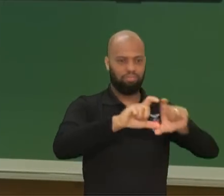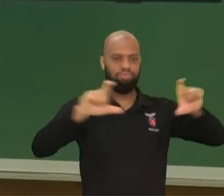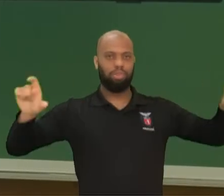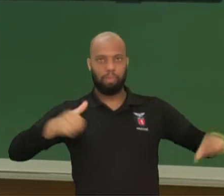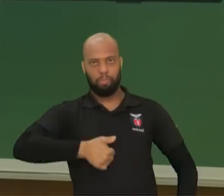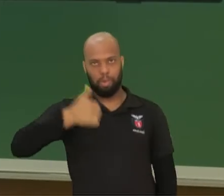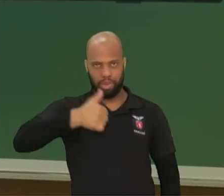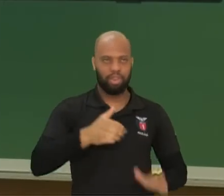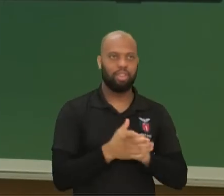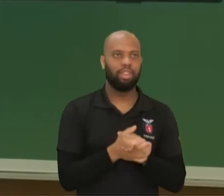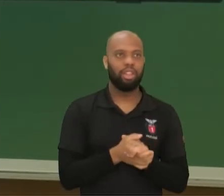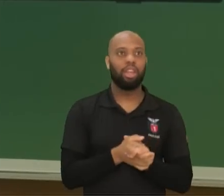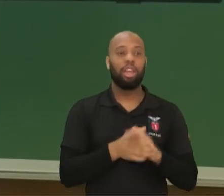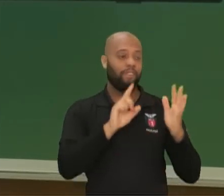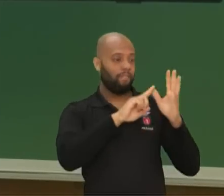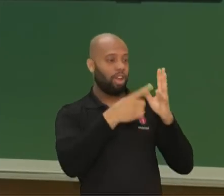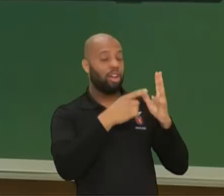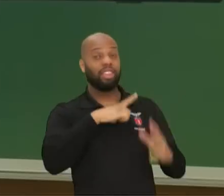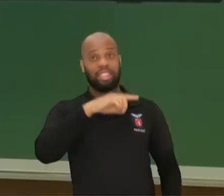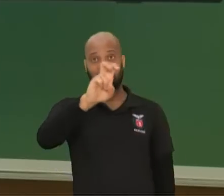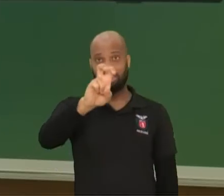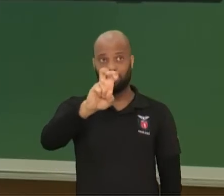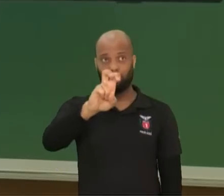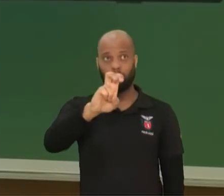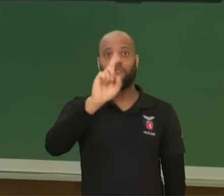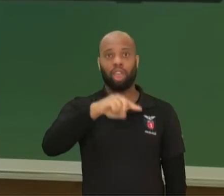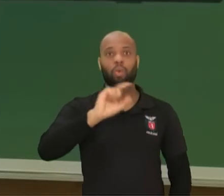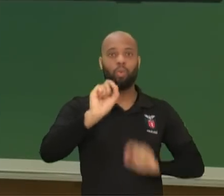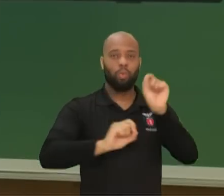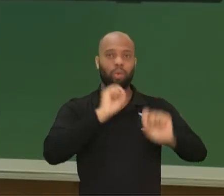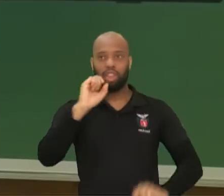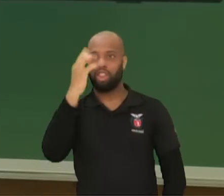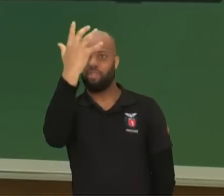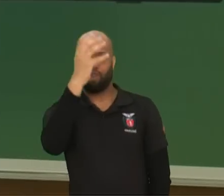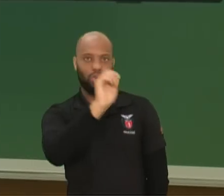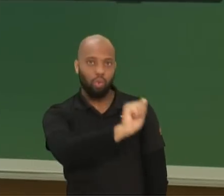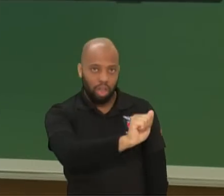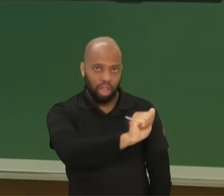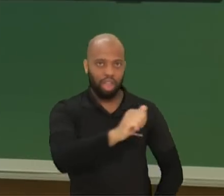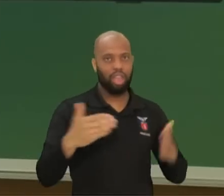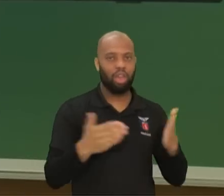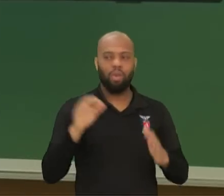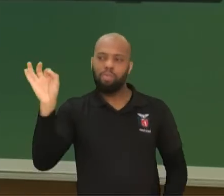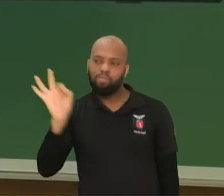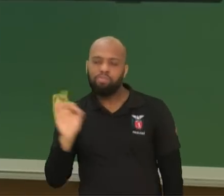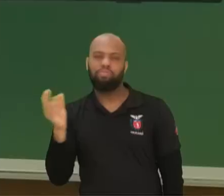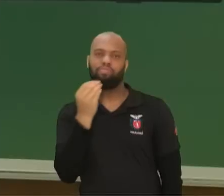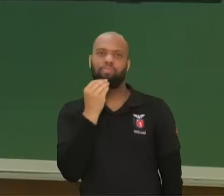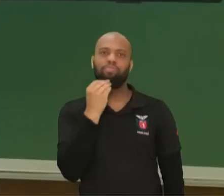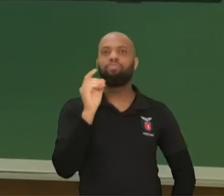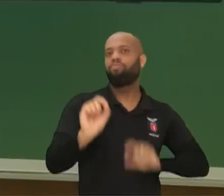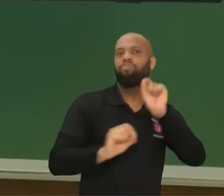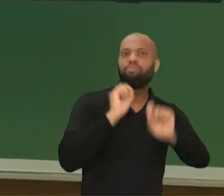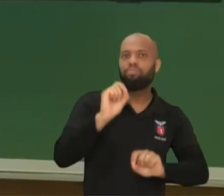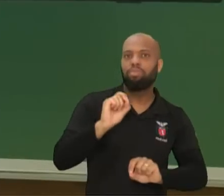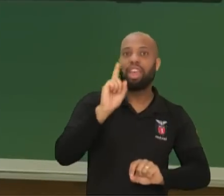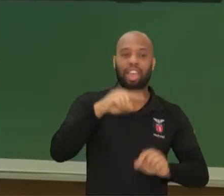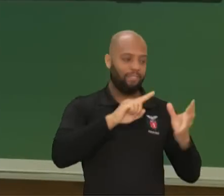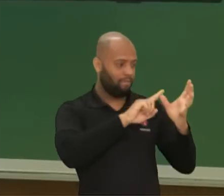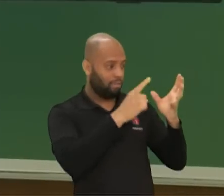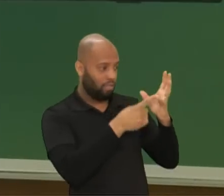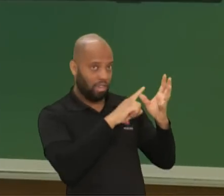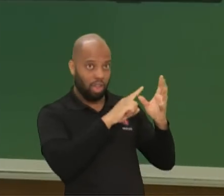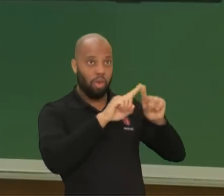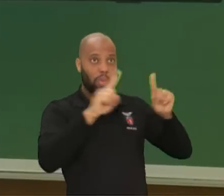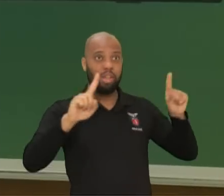as vogais aqui são 5, que é o nosso evento A. Então, qual que é a probabilidade de ser vogal,